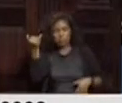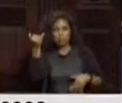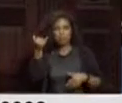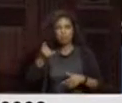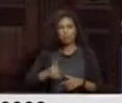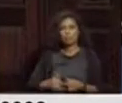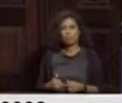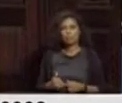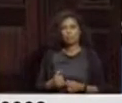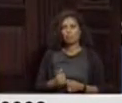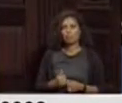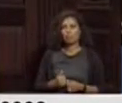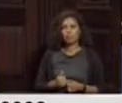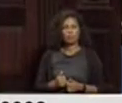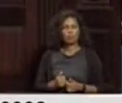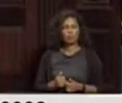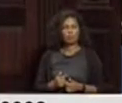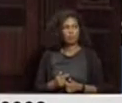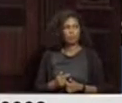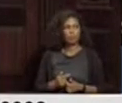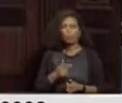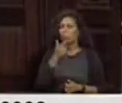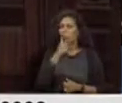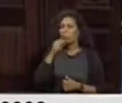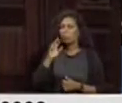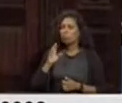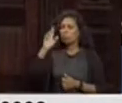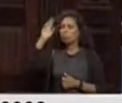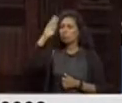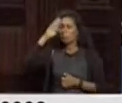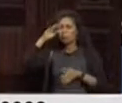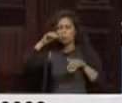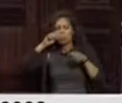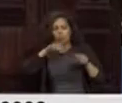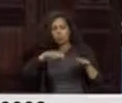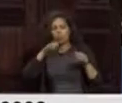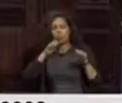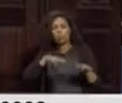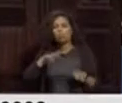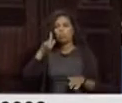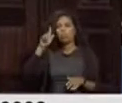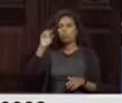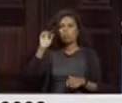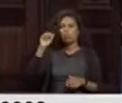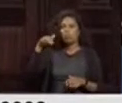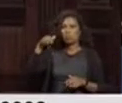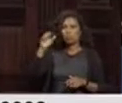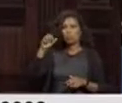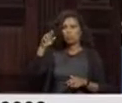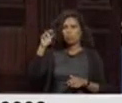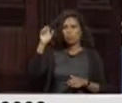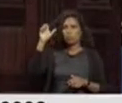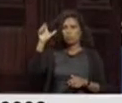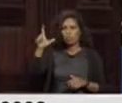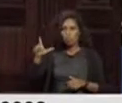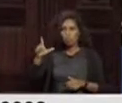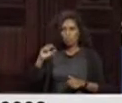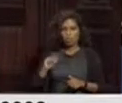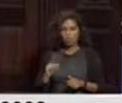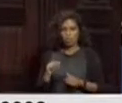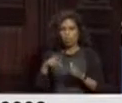O general interventor, ele não é general interventor pelo um ato de vontade